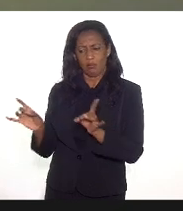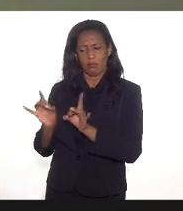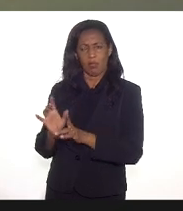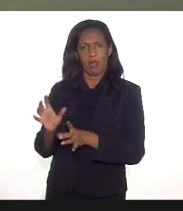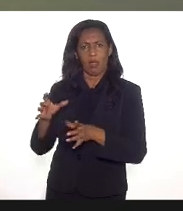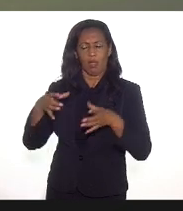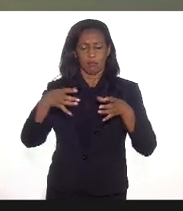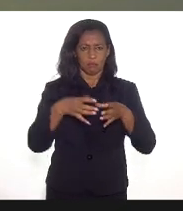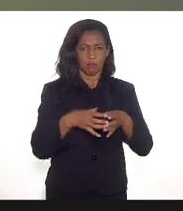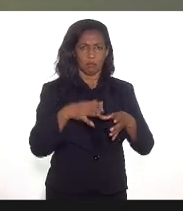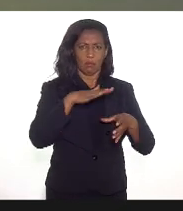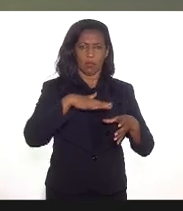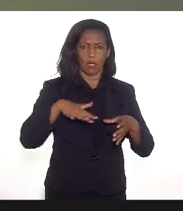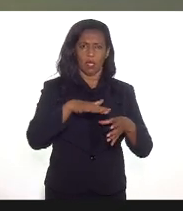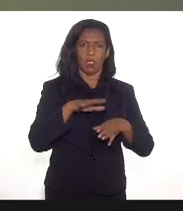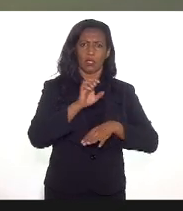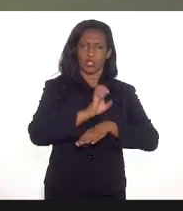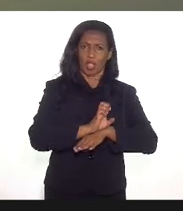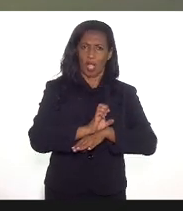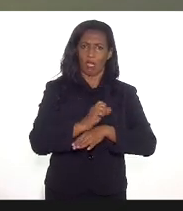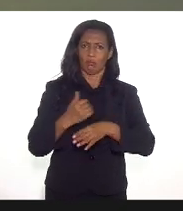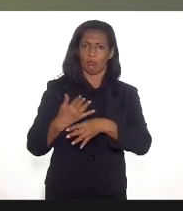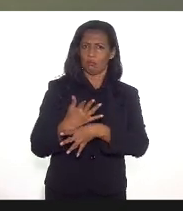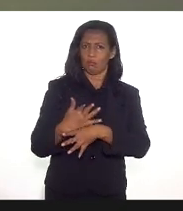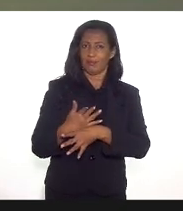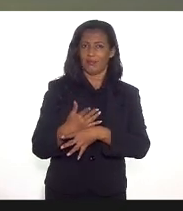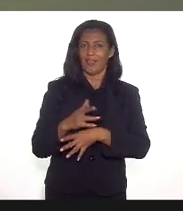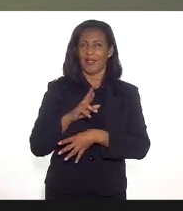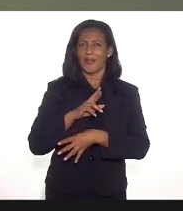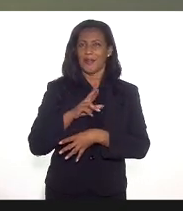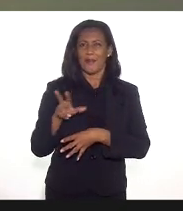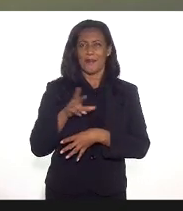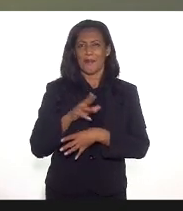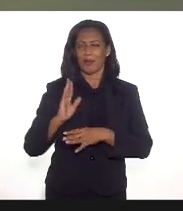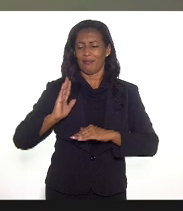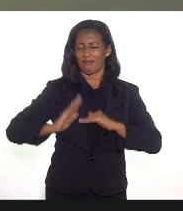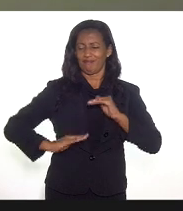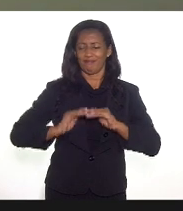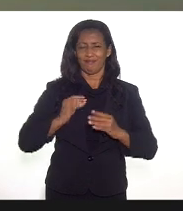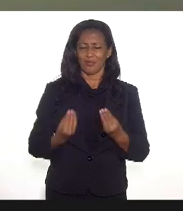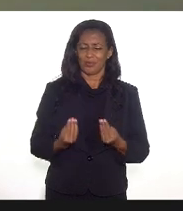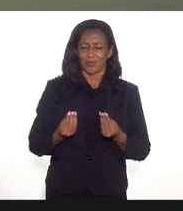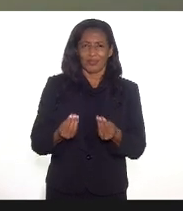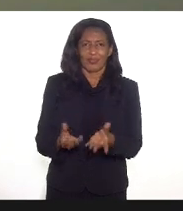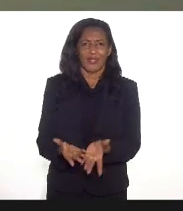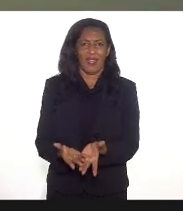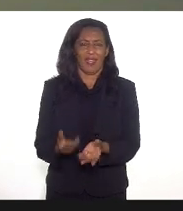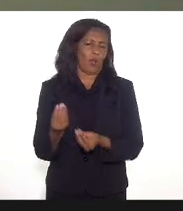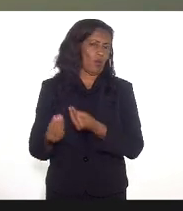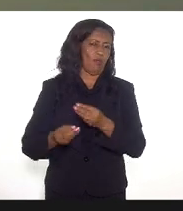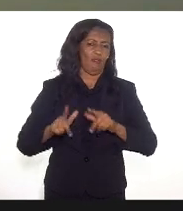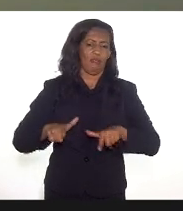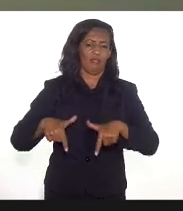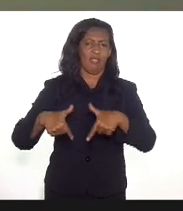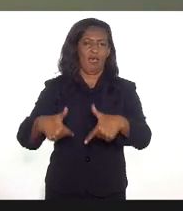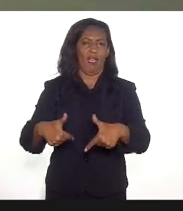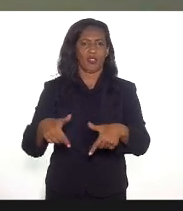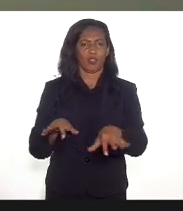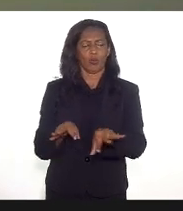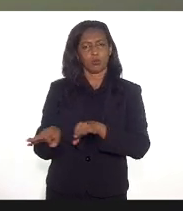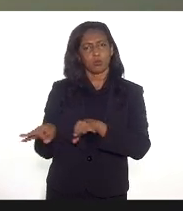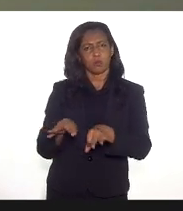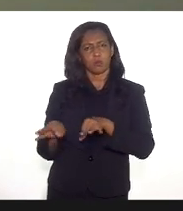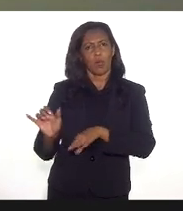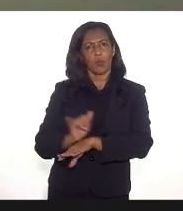nossa cidade, no nosso Estado, mas isso não é possível, não é capaz de fazer com que haja um